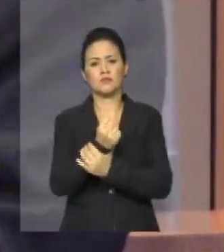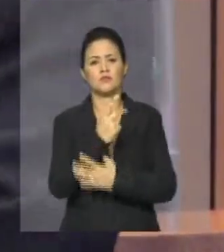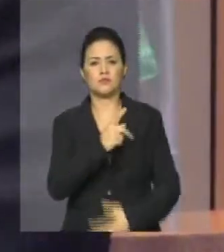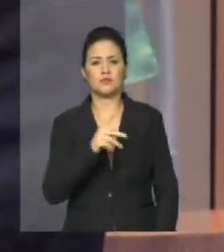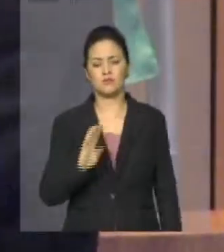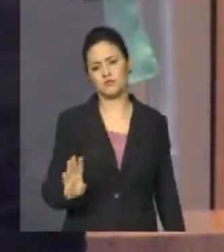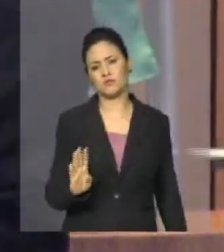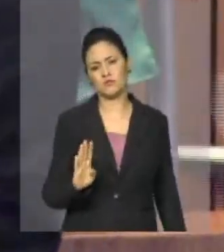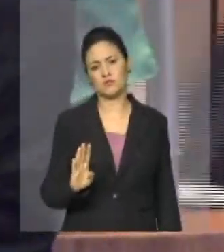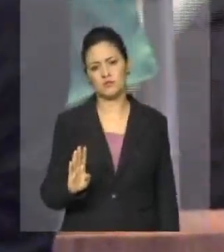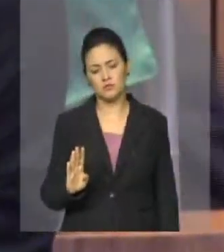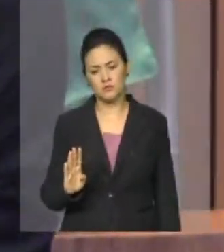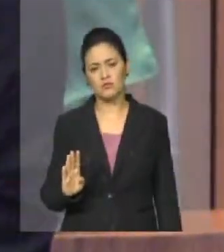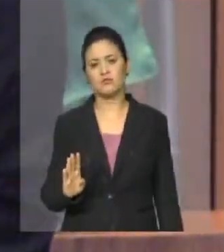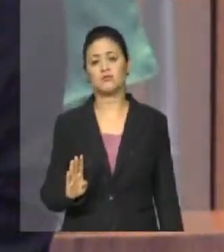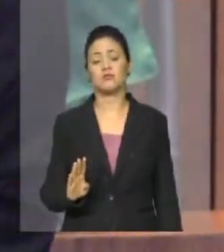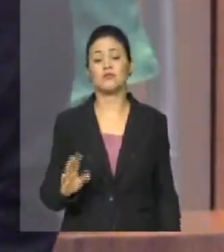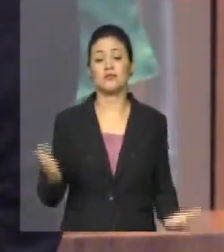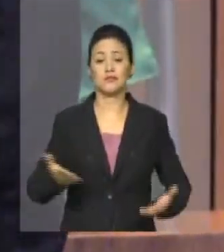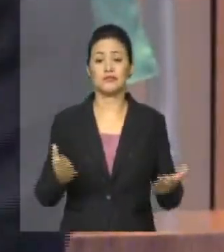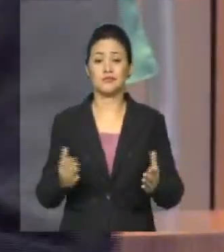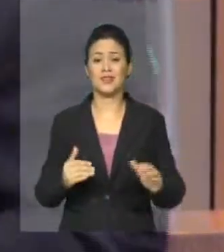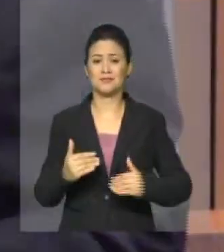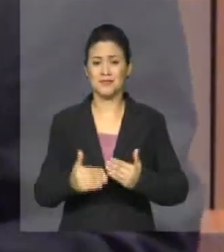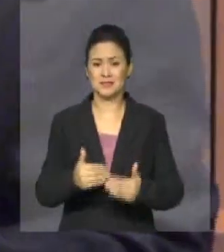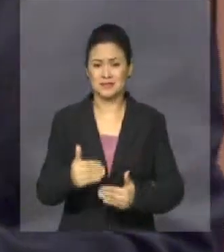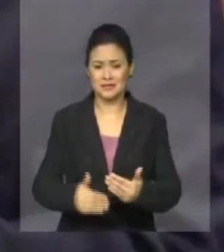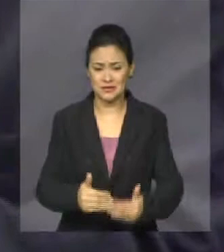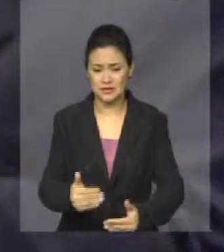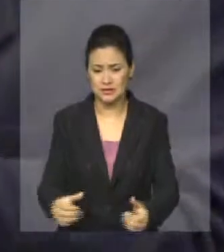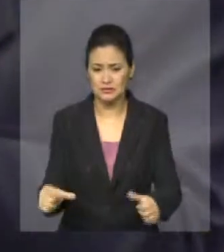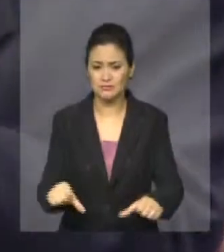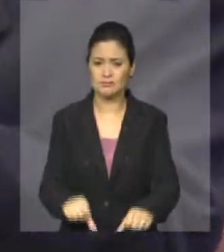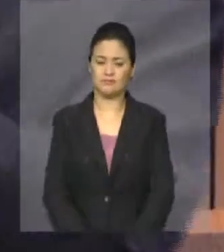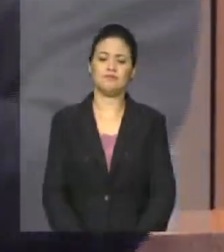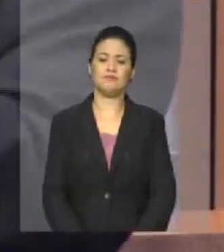veio até o fundo do poço. Então, nós não temos